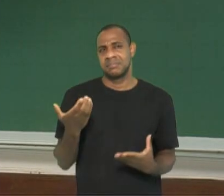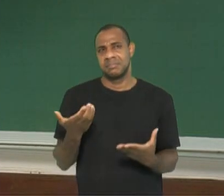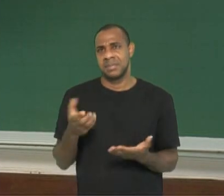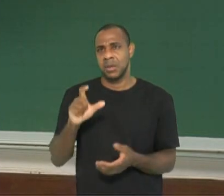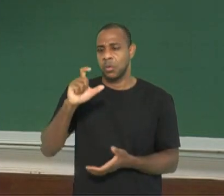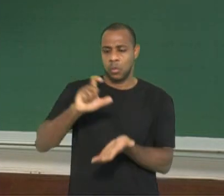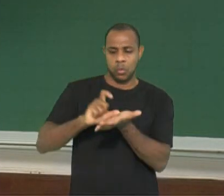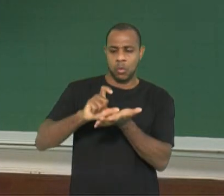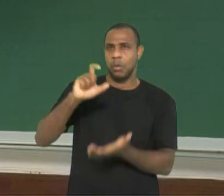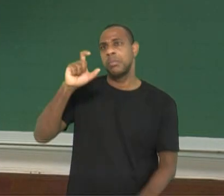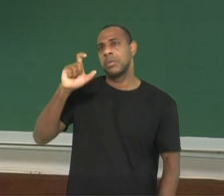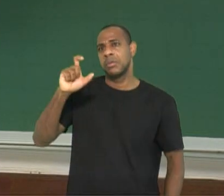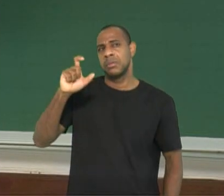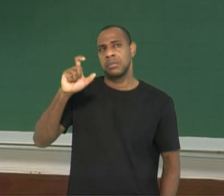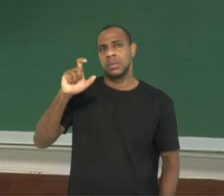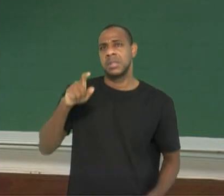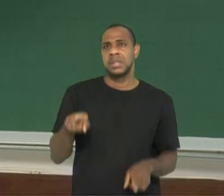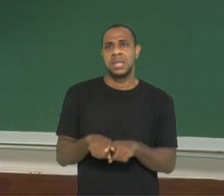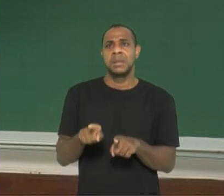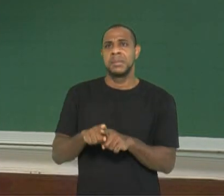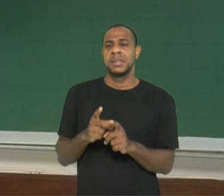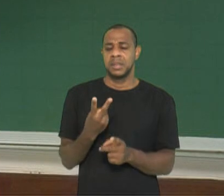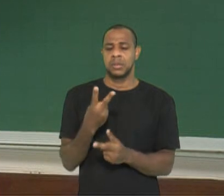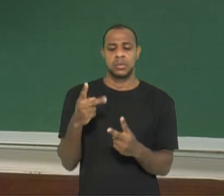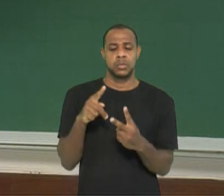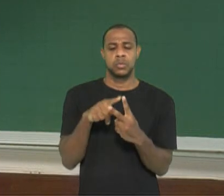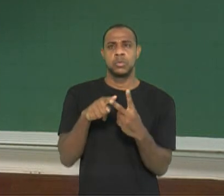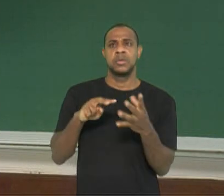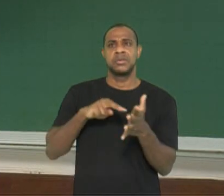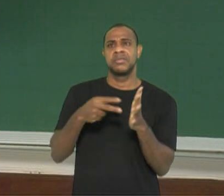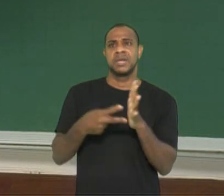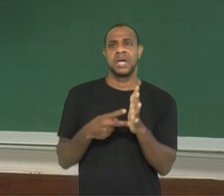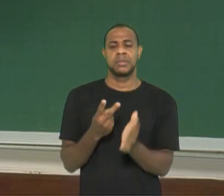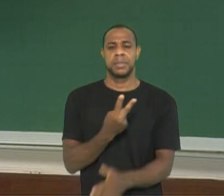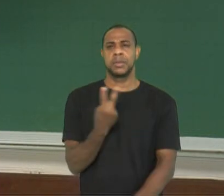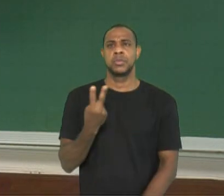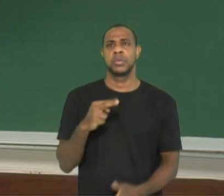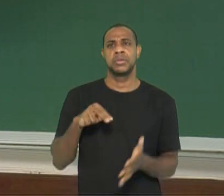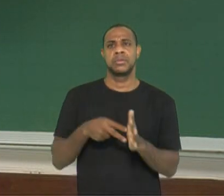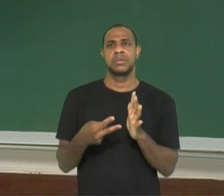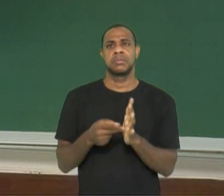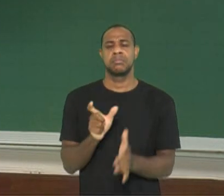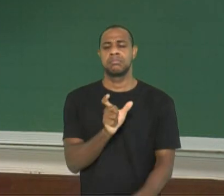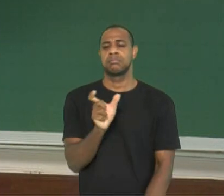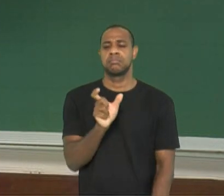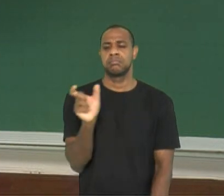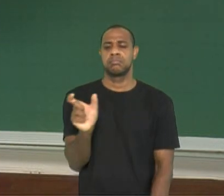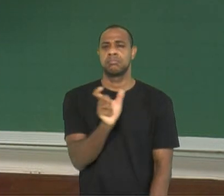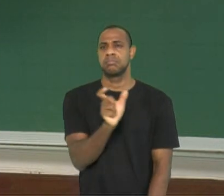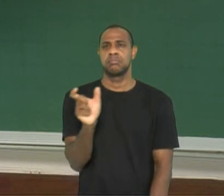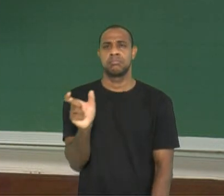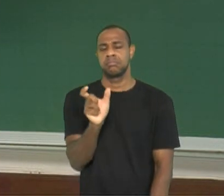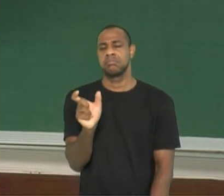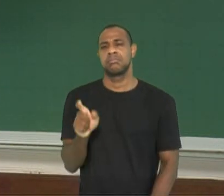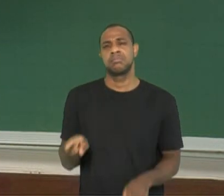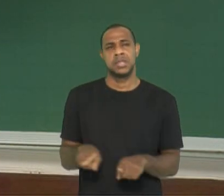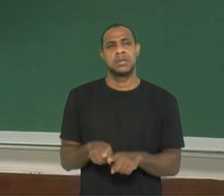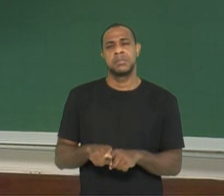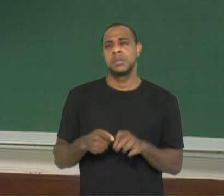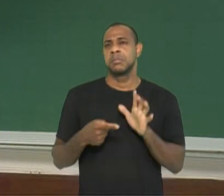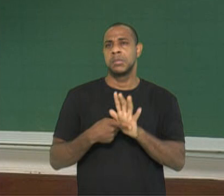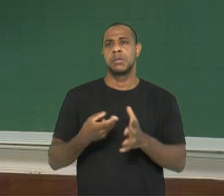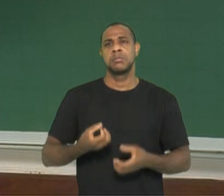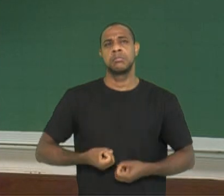fique quieto. Então, tem duas simbologias para a própria palavra. Então, o jogo de palavras que usa a poesia concretista, por